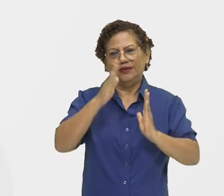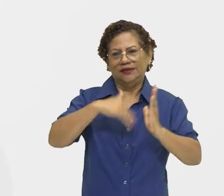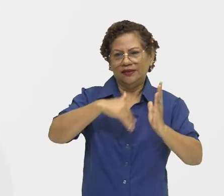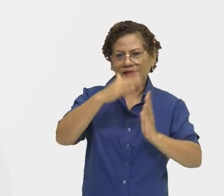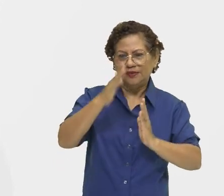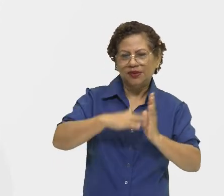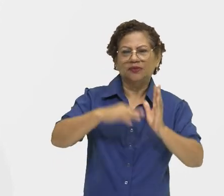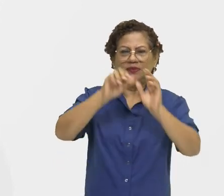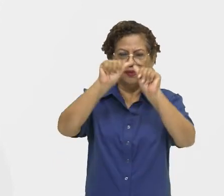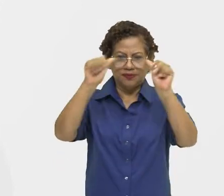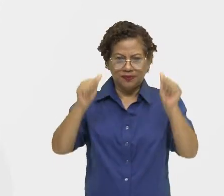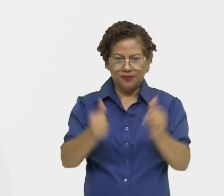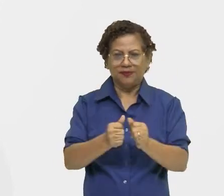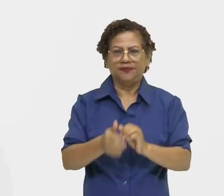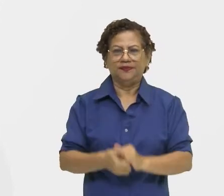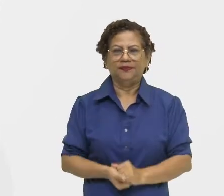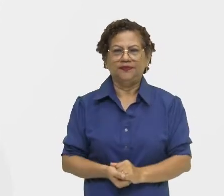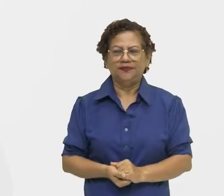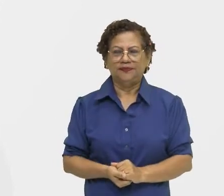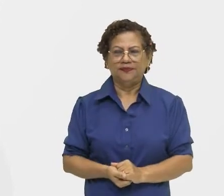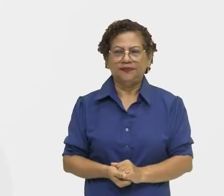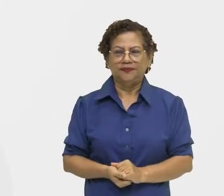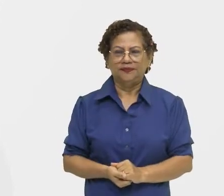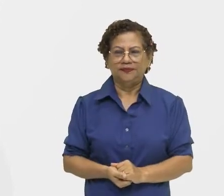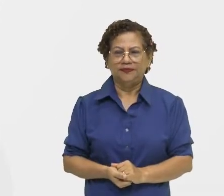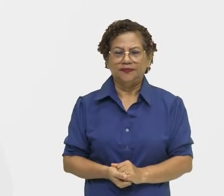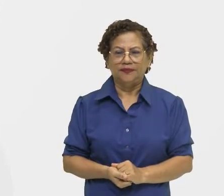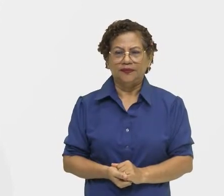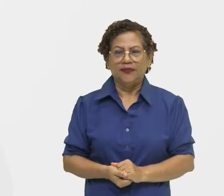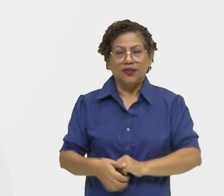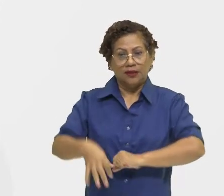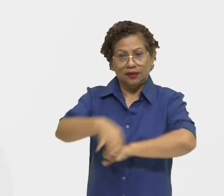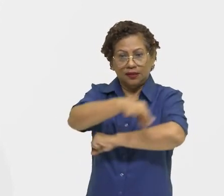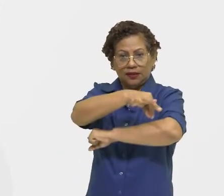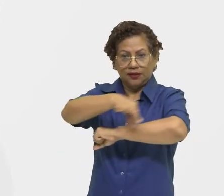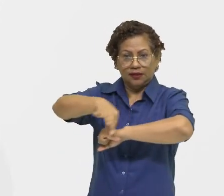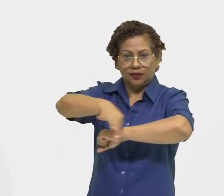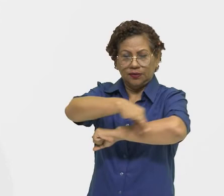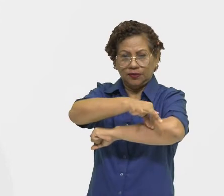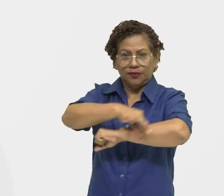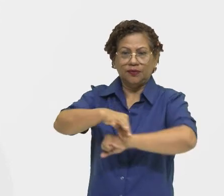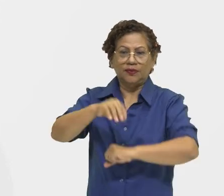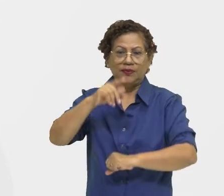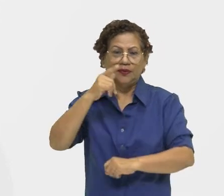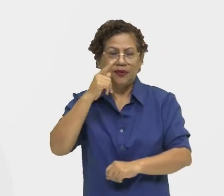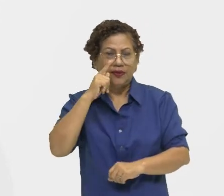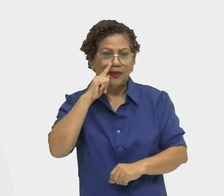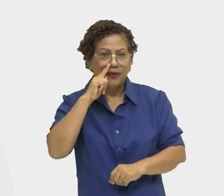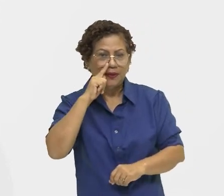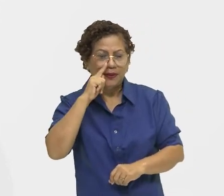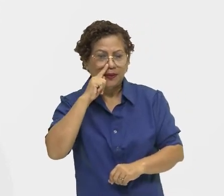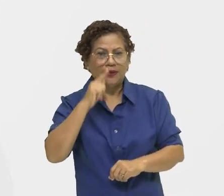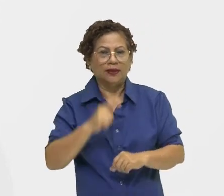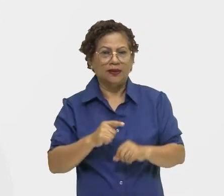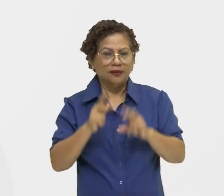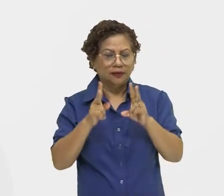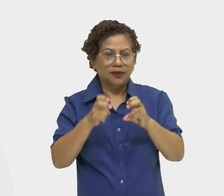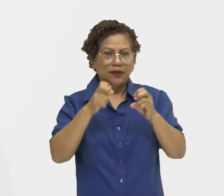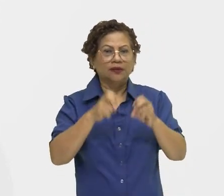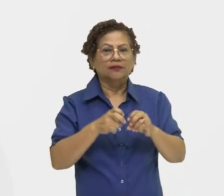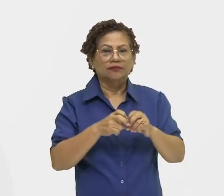Vamos falar agora sobre a arquitetura. Na arquitetura grega, destacam-se os